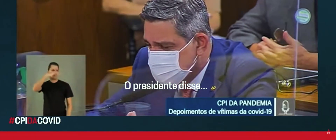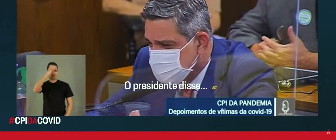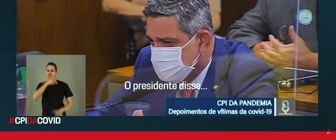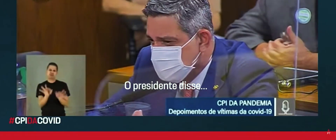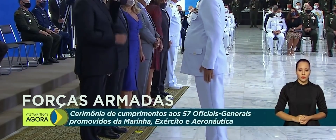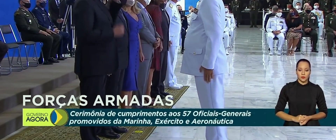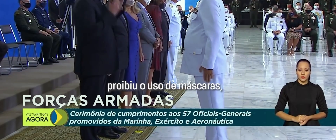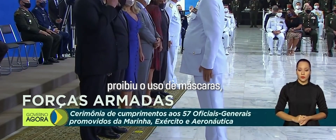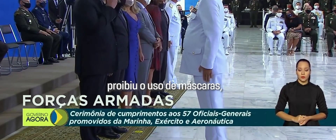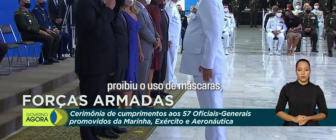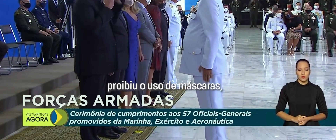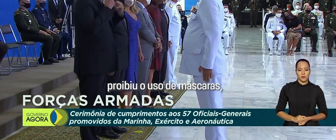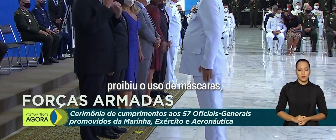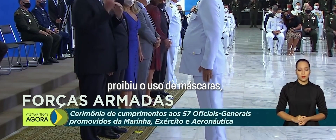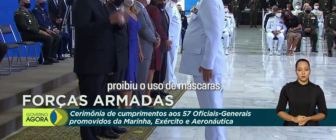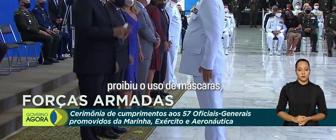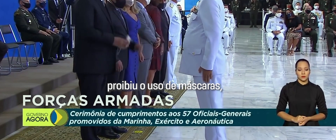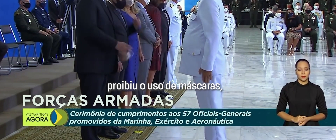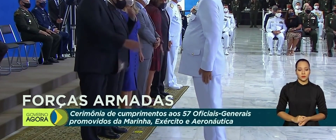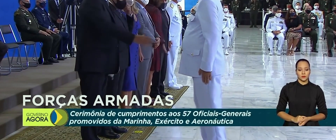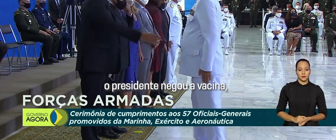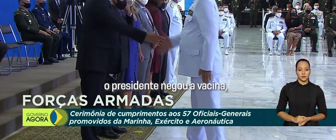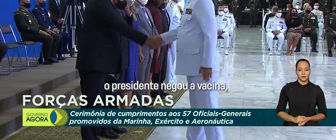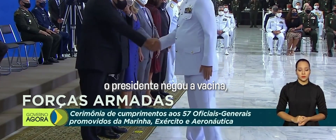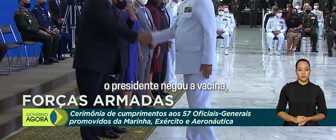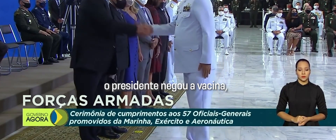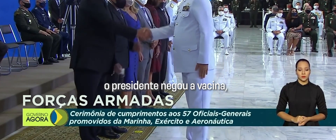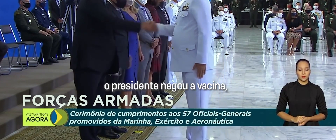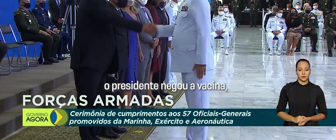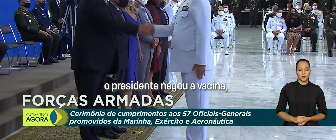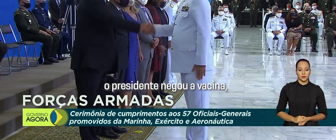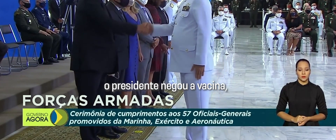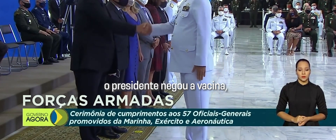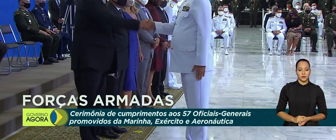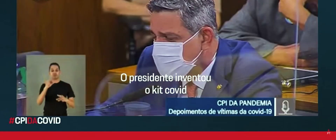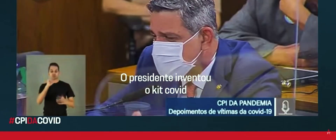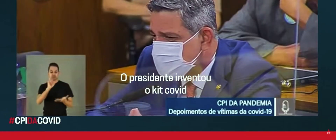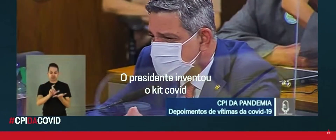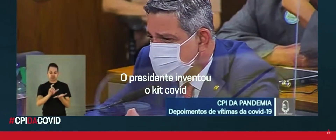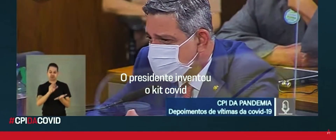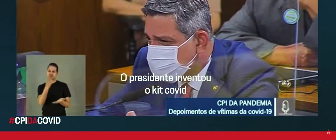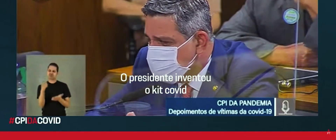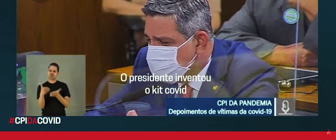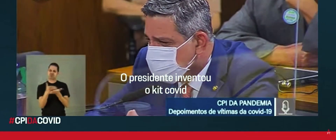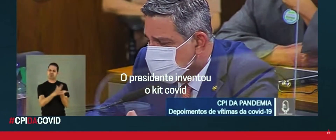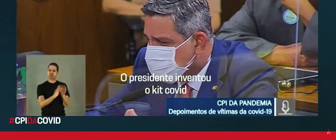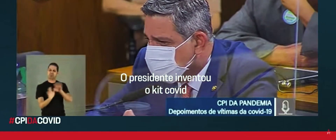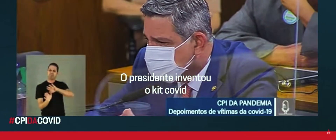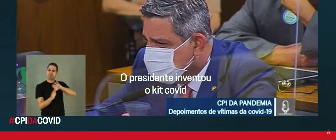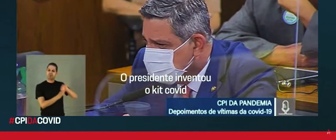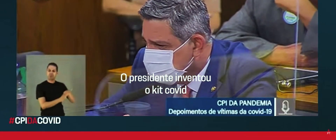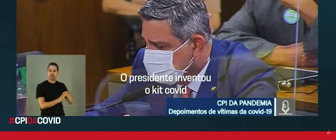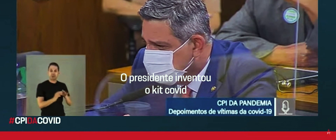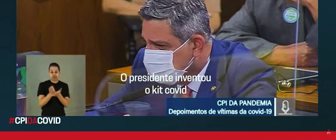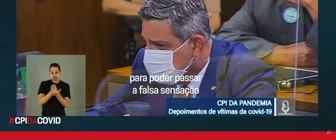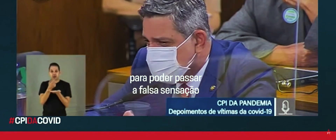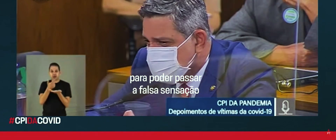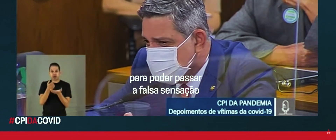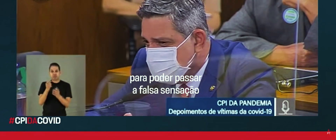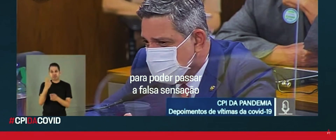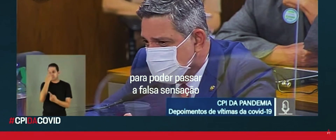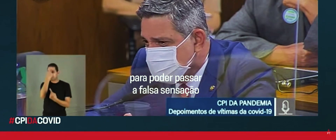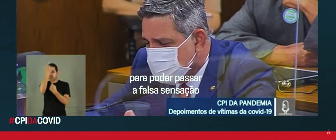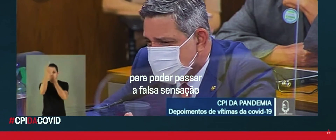presidente proibiu o uso de máscaras, o presidente negou a vacina, o presidente inventou o kit Covid